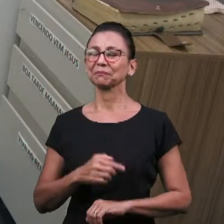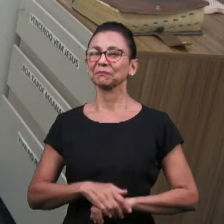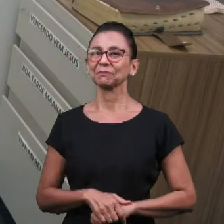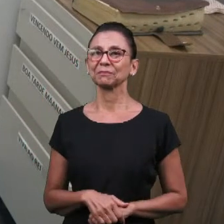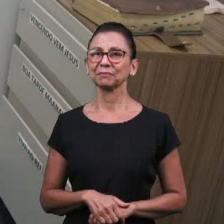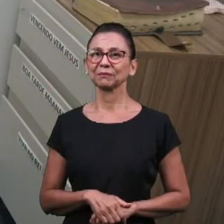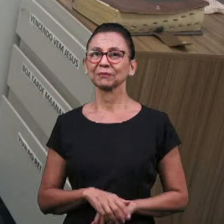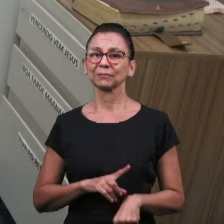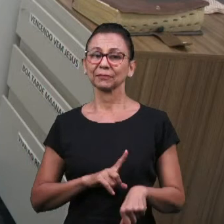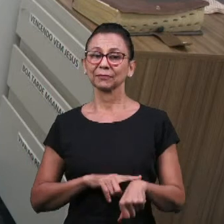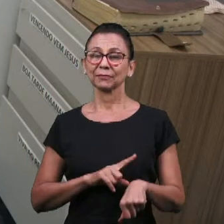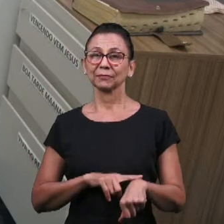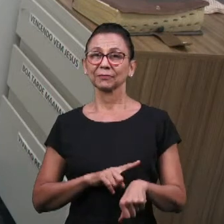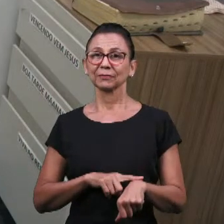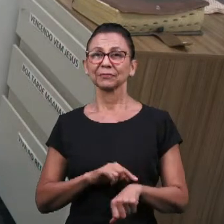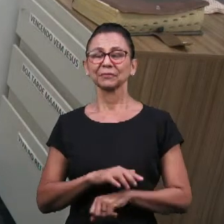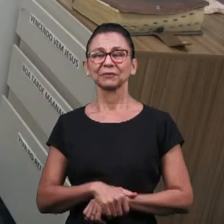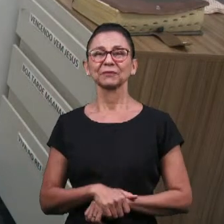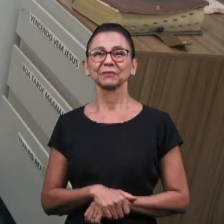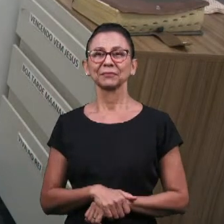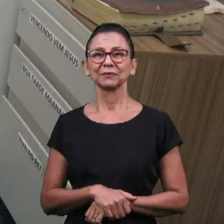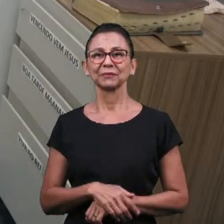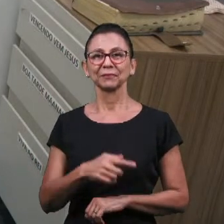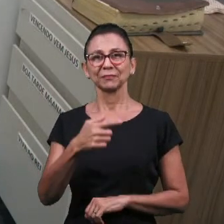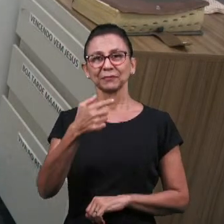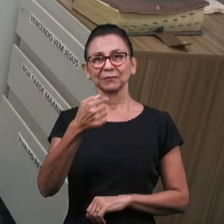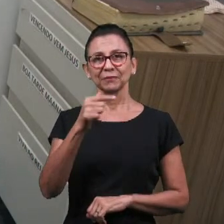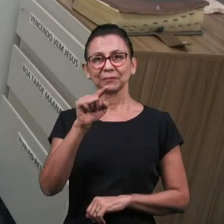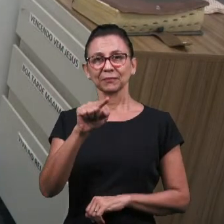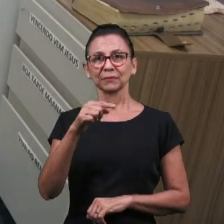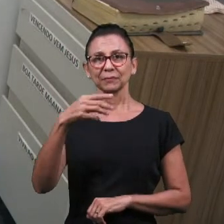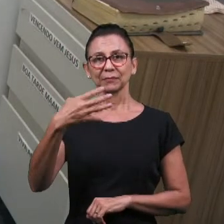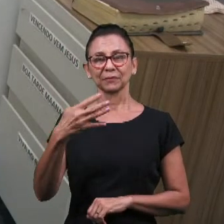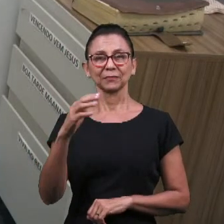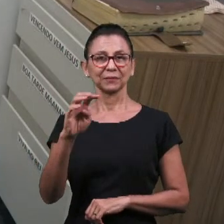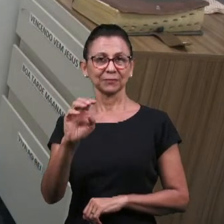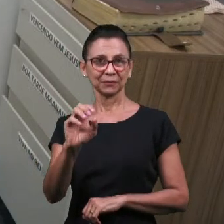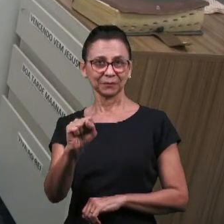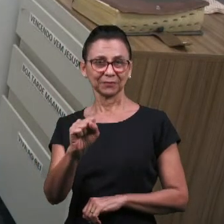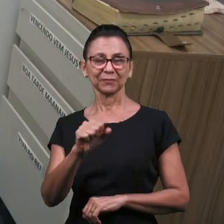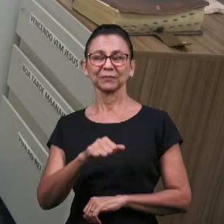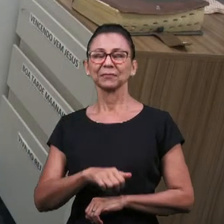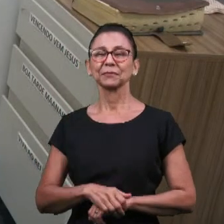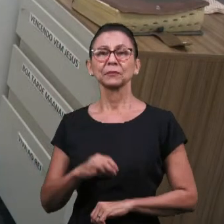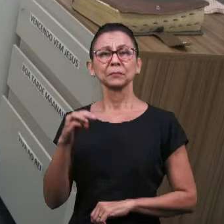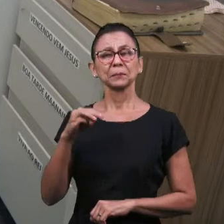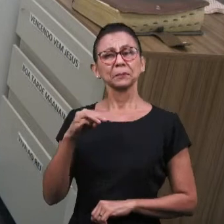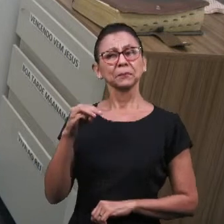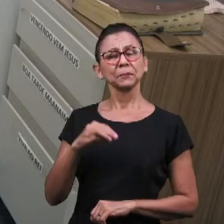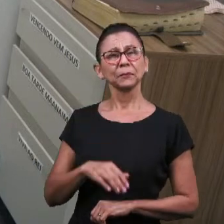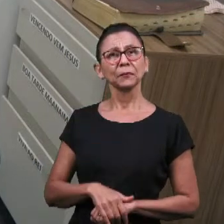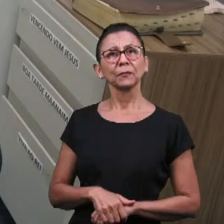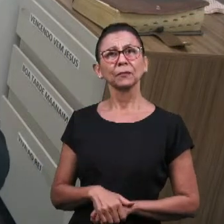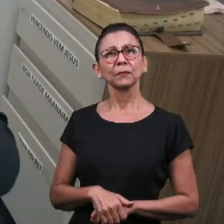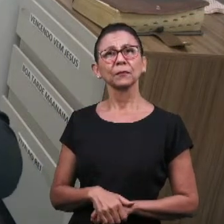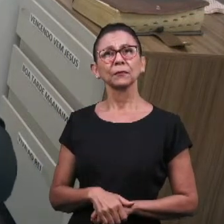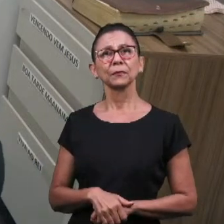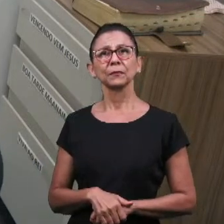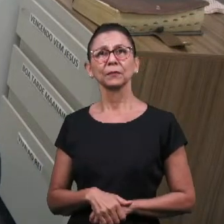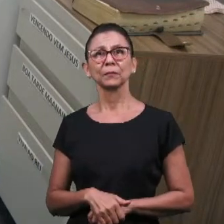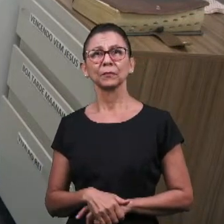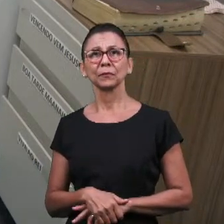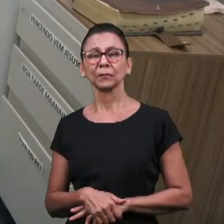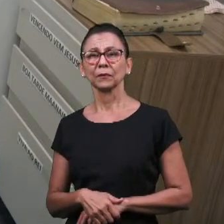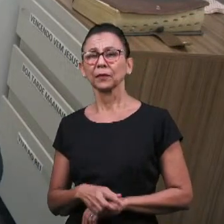19 horas mais 48 minutos, 19 horas mais 48 minutos. Pastor, não tem como mencionar aqui também o nome do pastor, é pastor